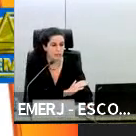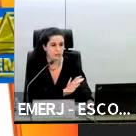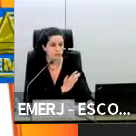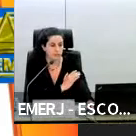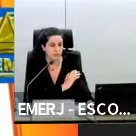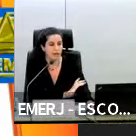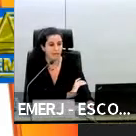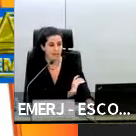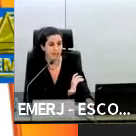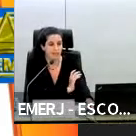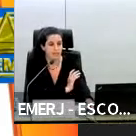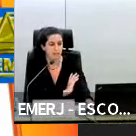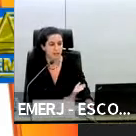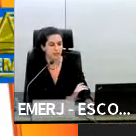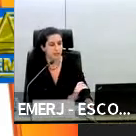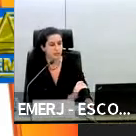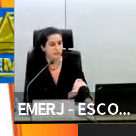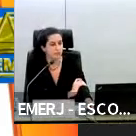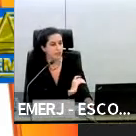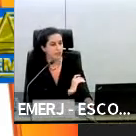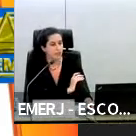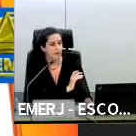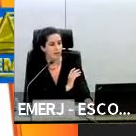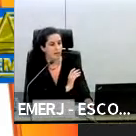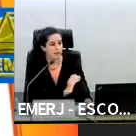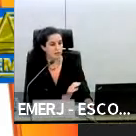futuramente pretende investigar a eficácia desse aplicativo,